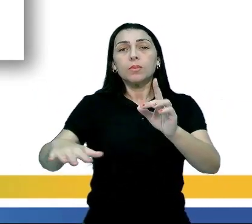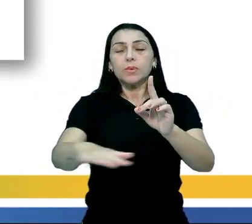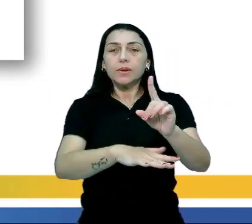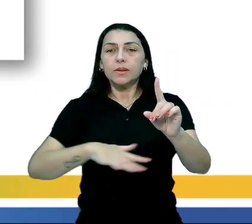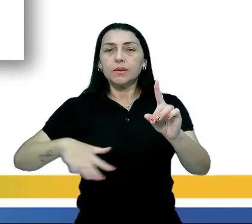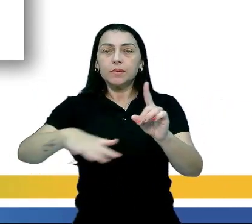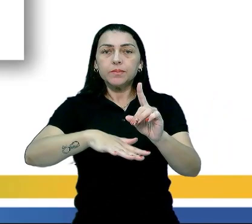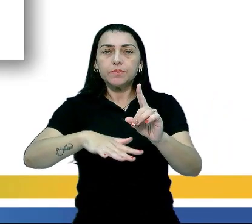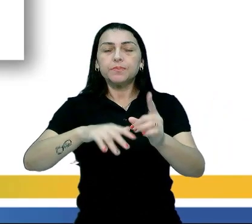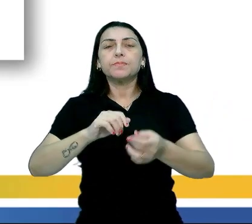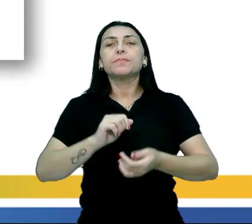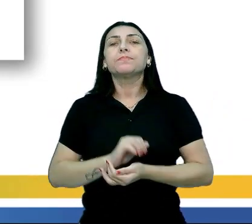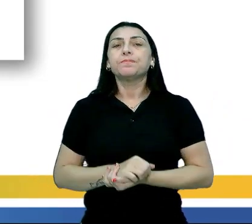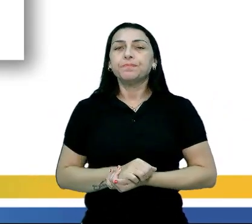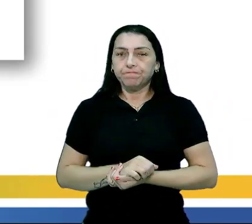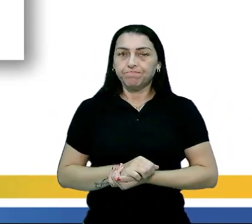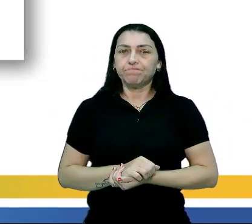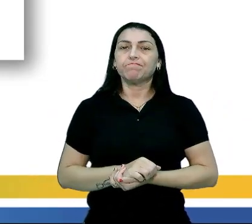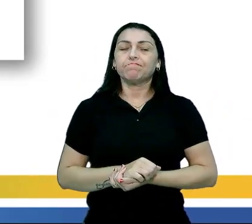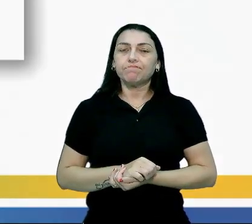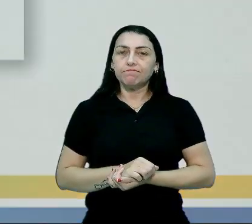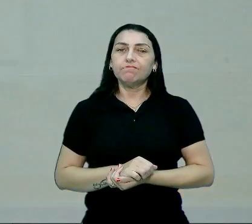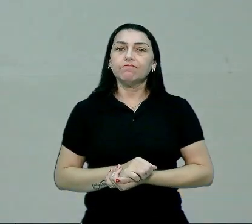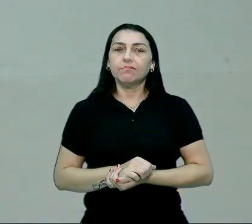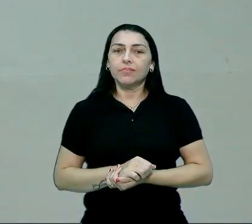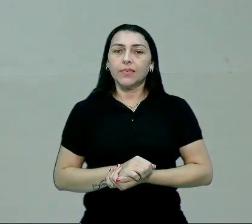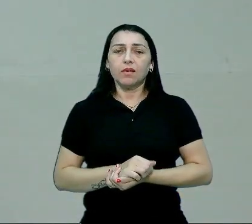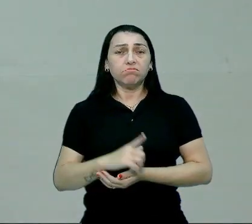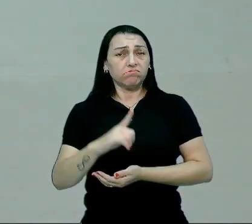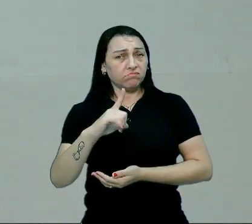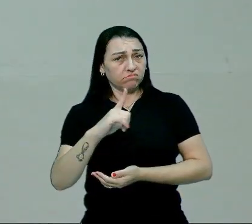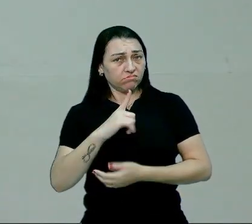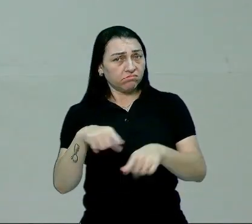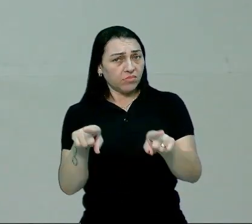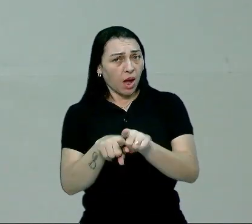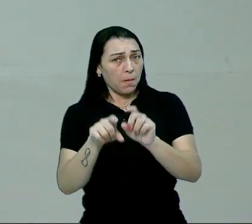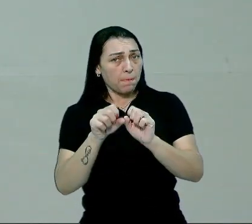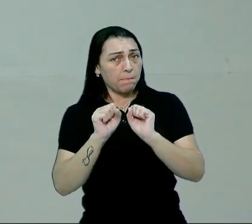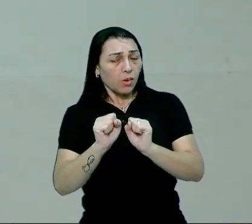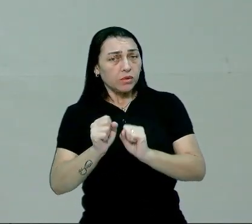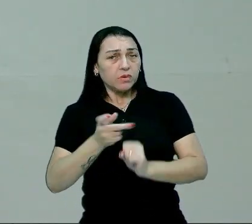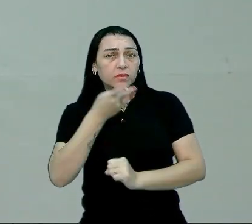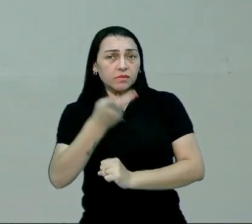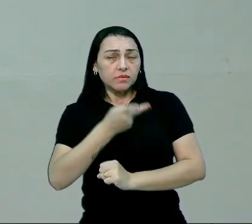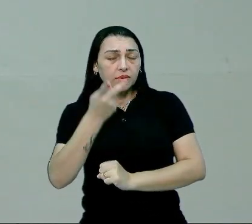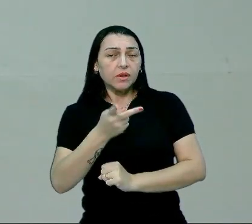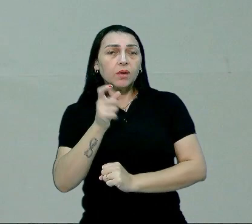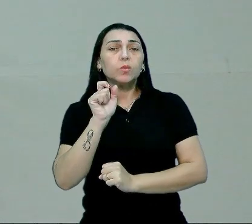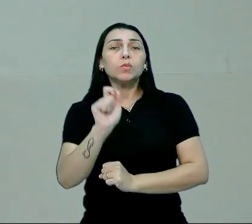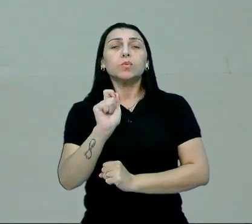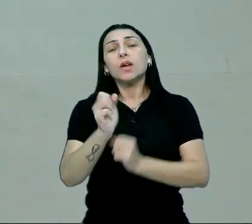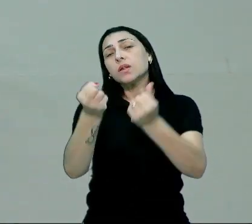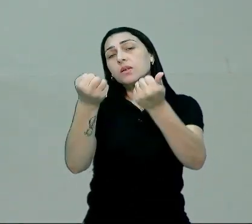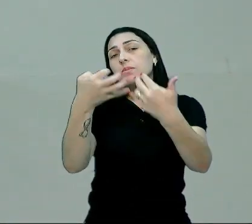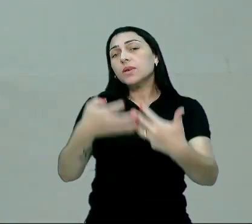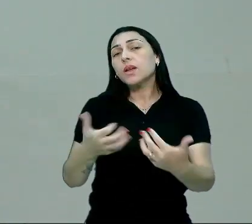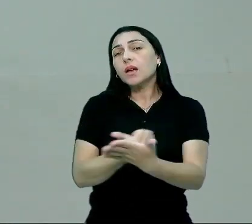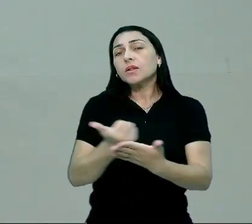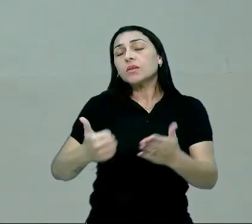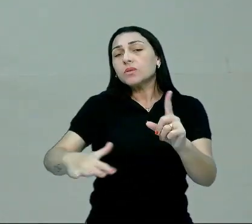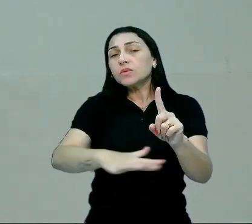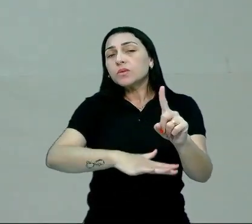de comunicação da sociedade. E eu também posso afirmar, eu também posso definir a